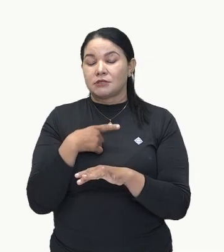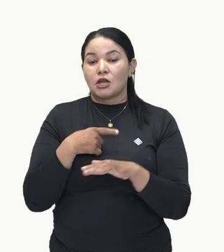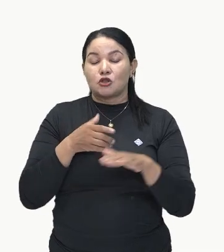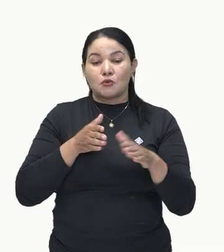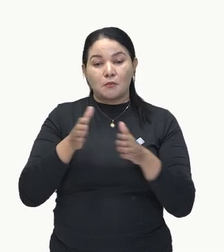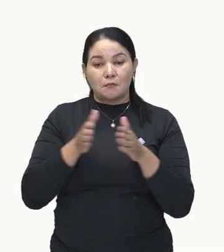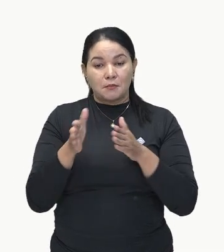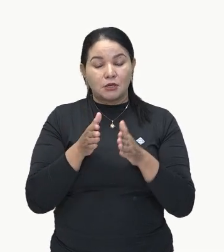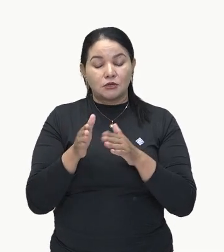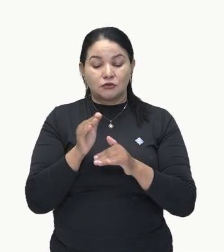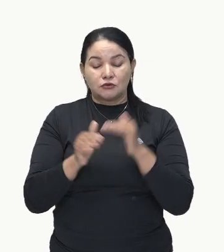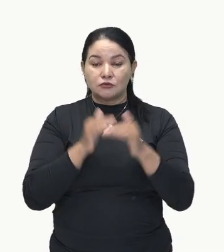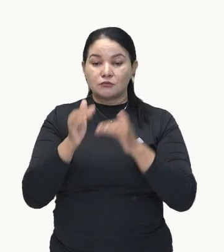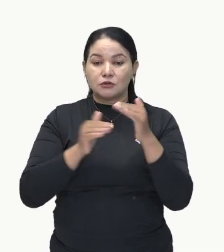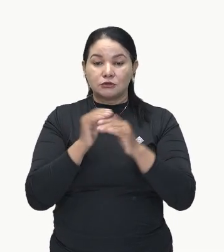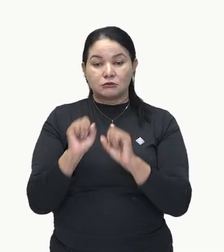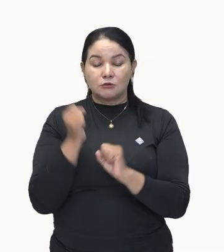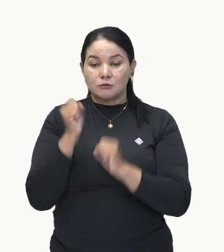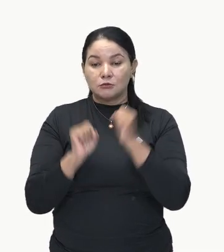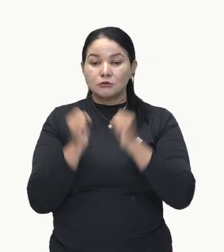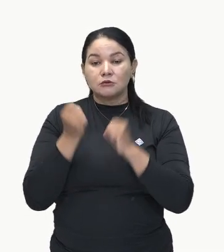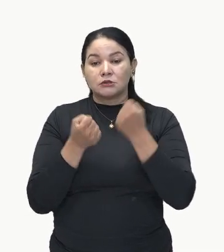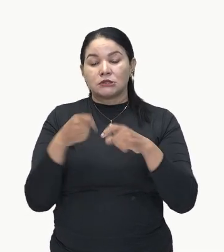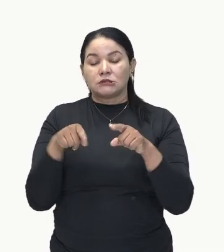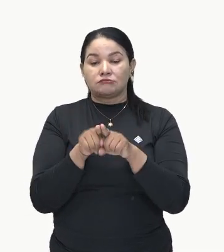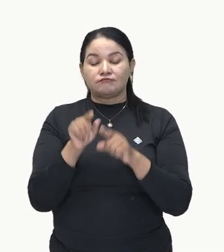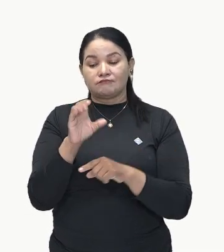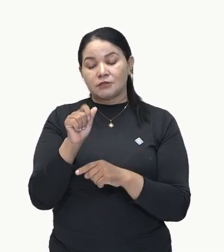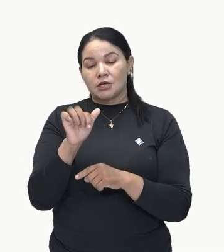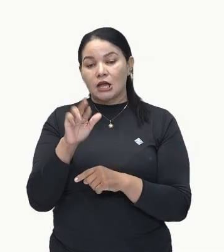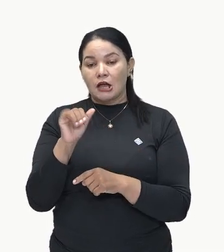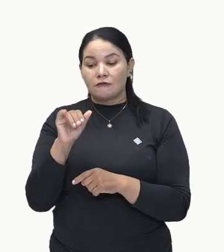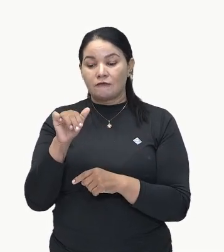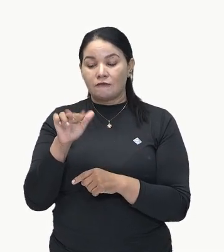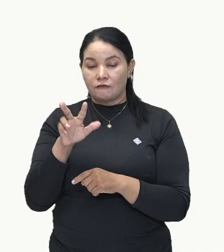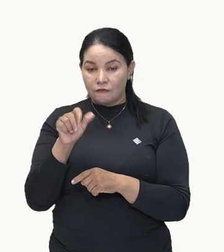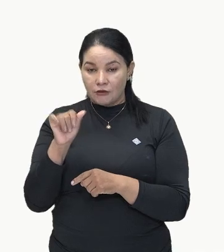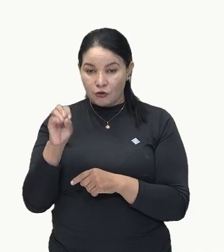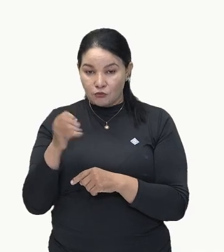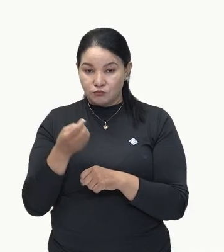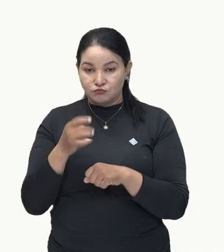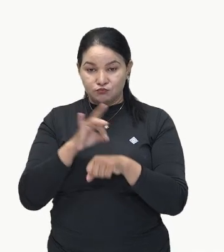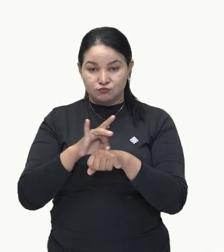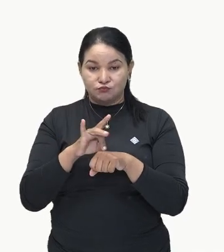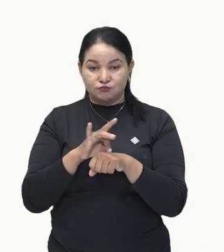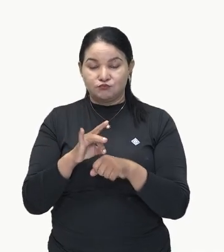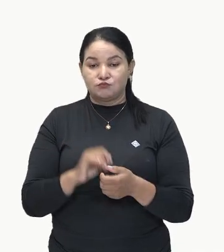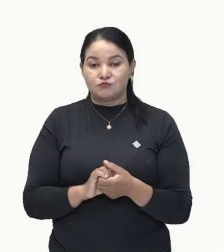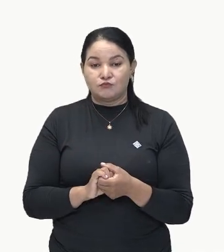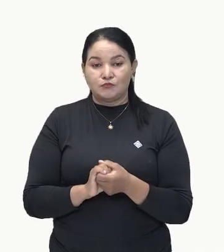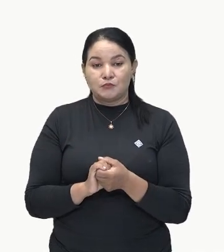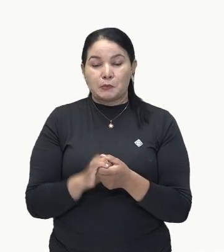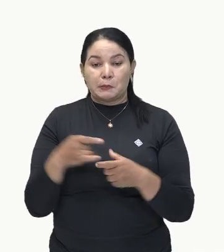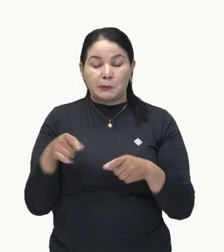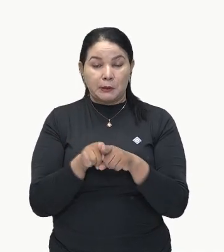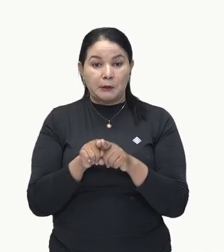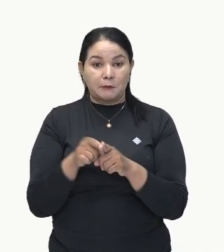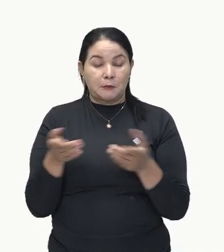do processo de industrialização de carvão, tá? Agora, atualmente, a gente vai